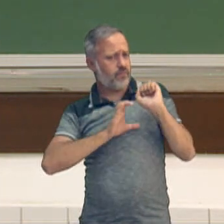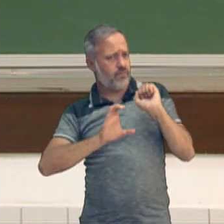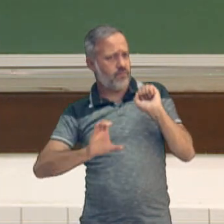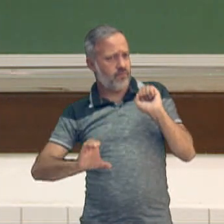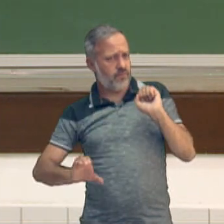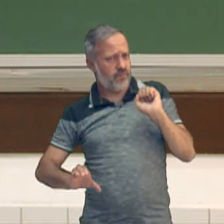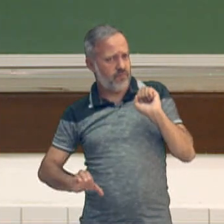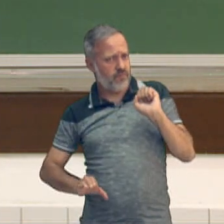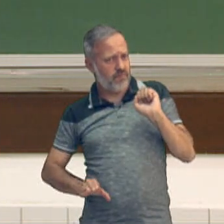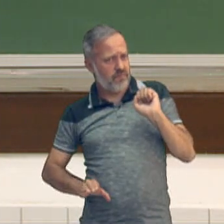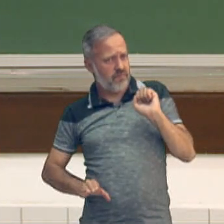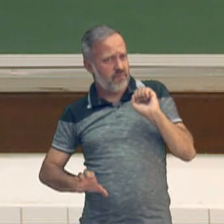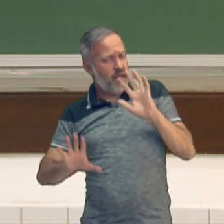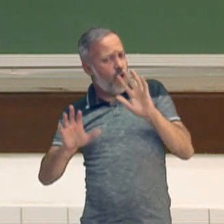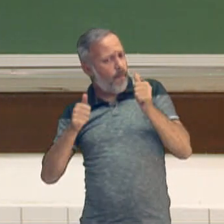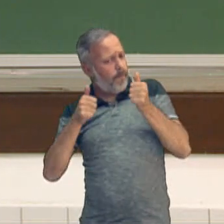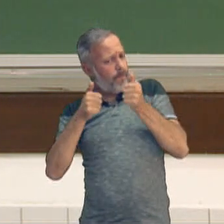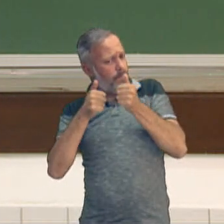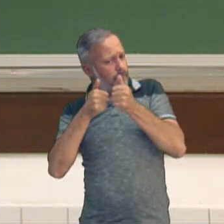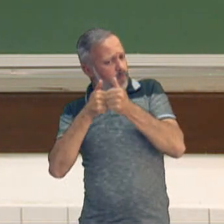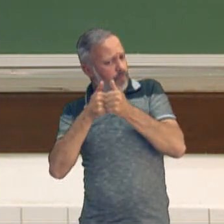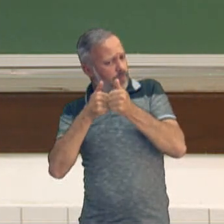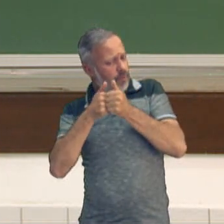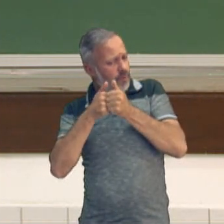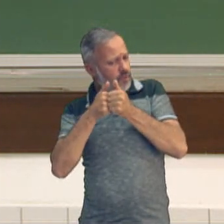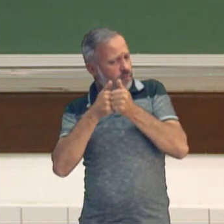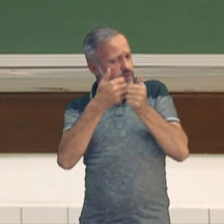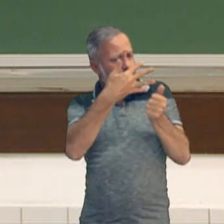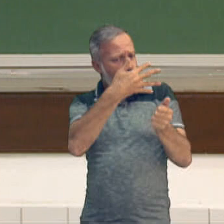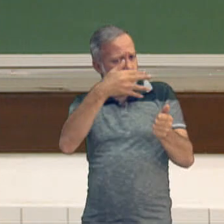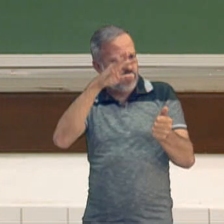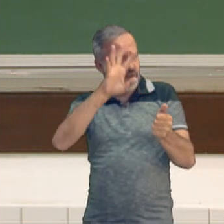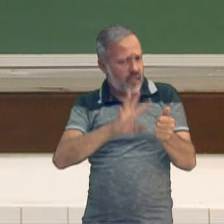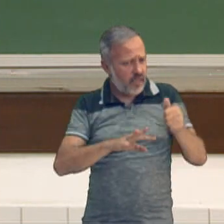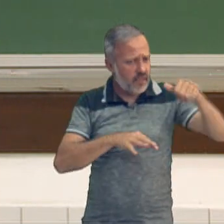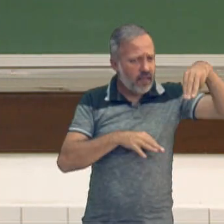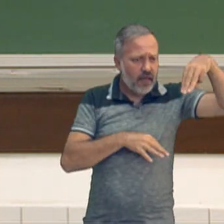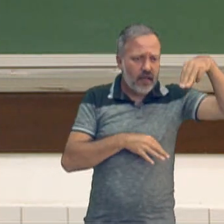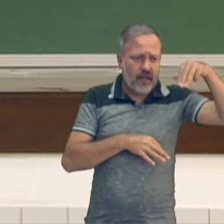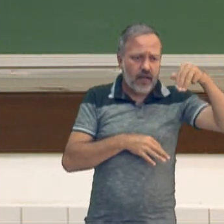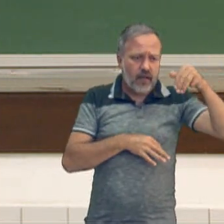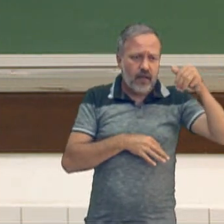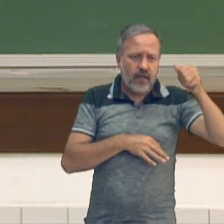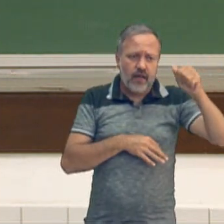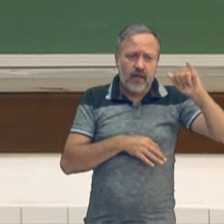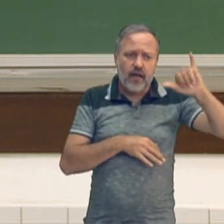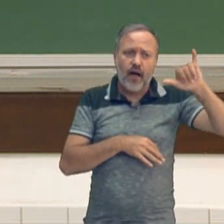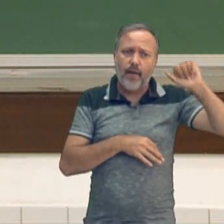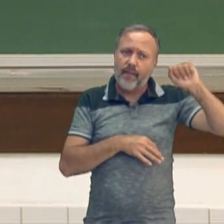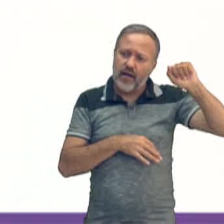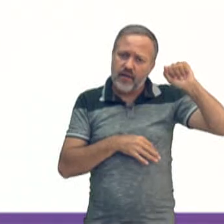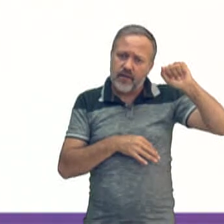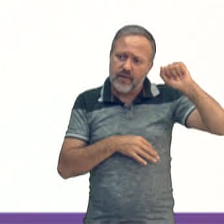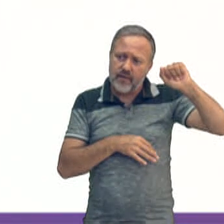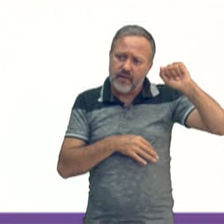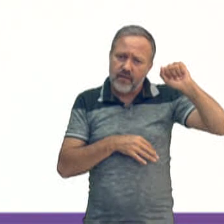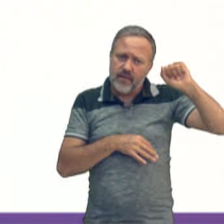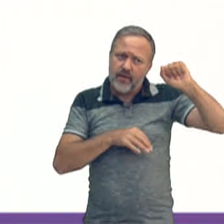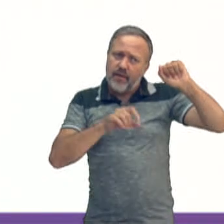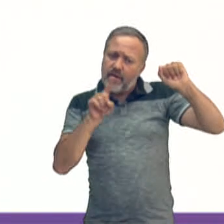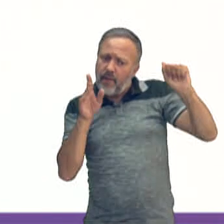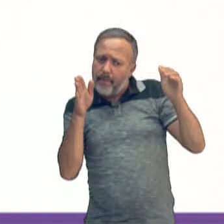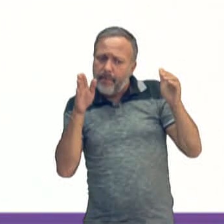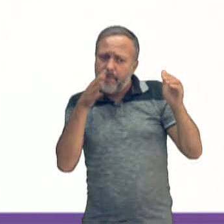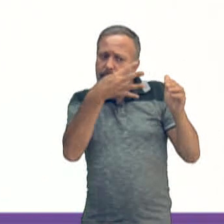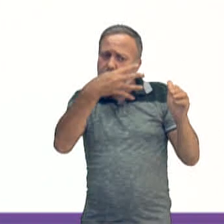2020 está muito próximo aí do calendário maia. Talvez eles desconsideraram o calendário maia. O importante é dizermos que